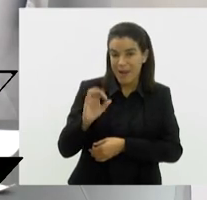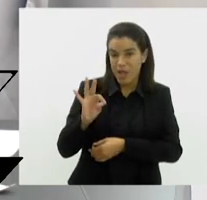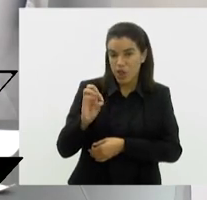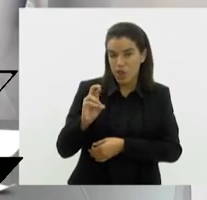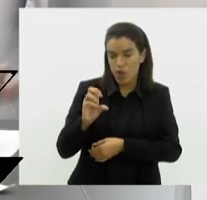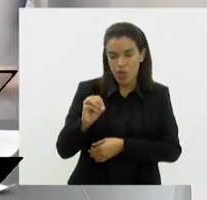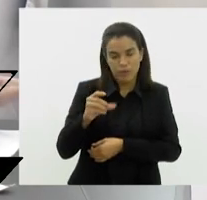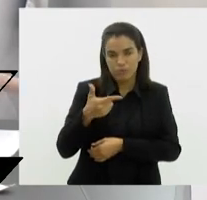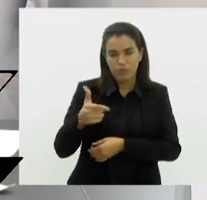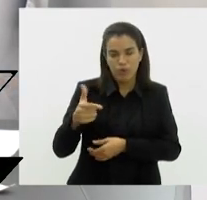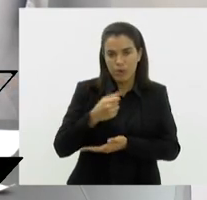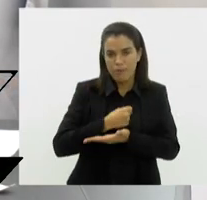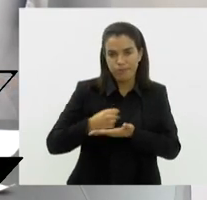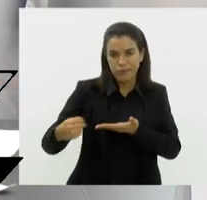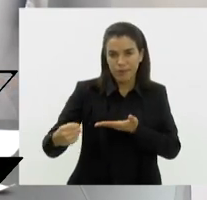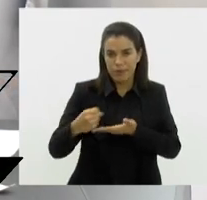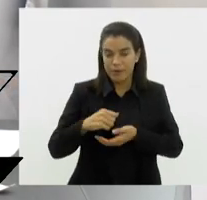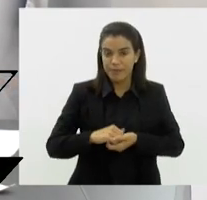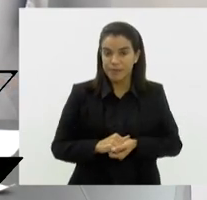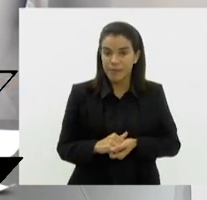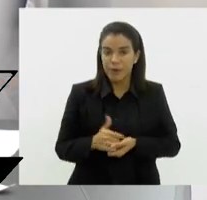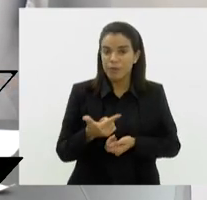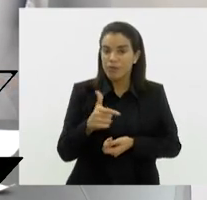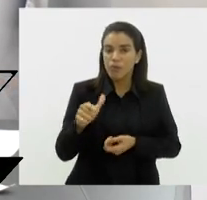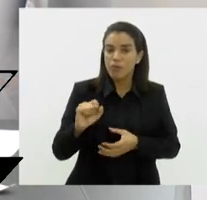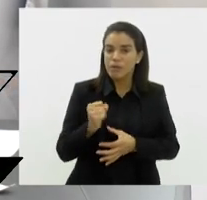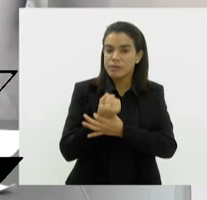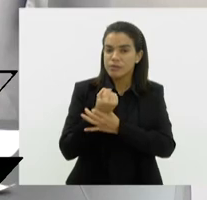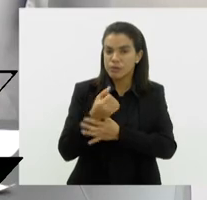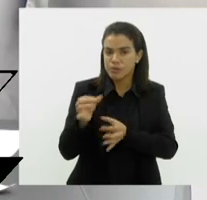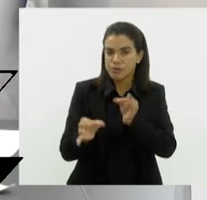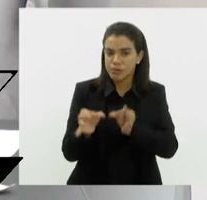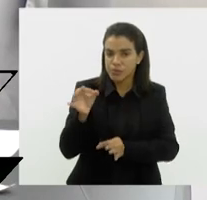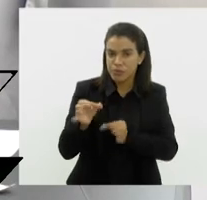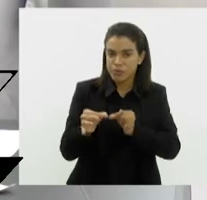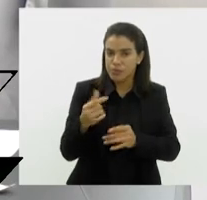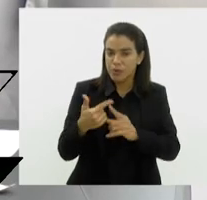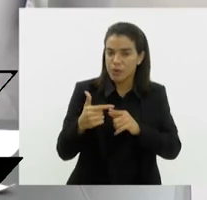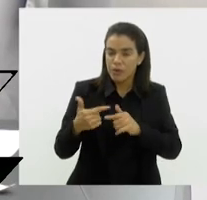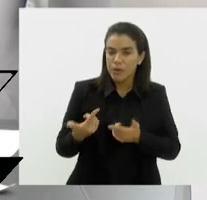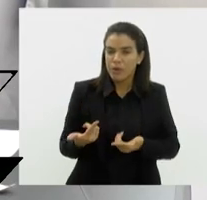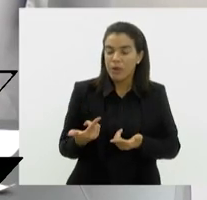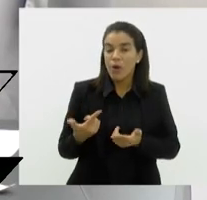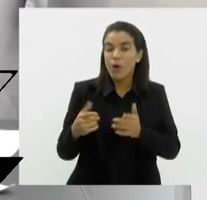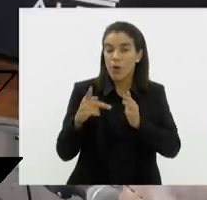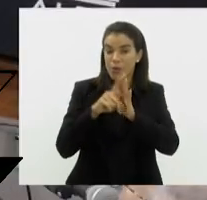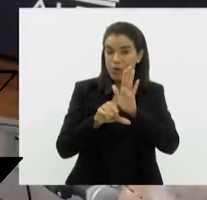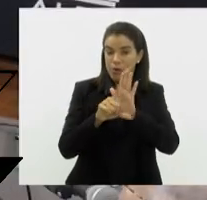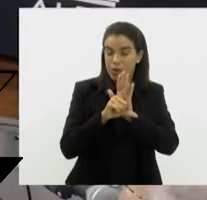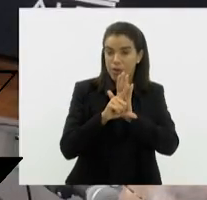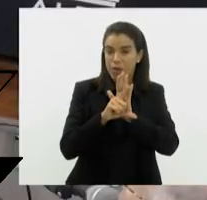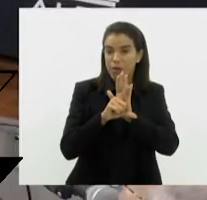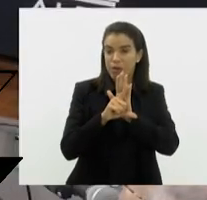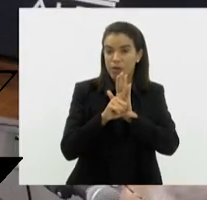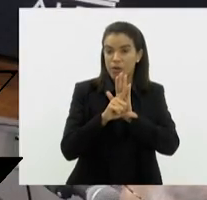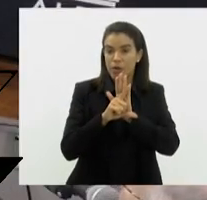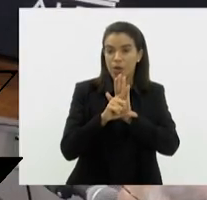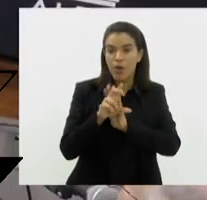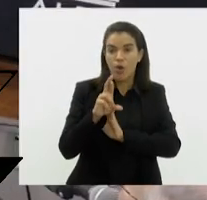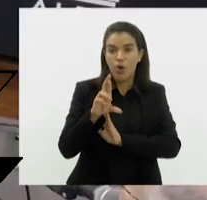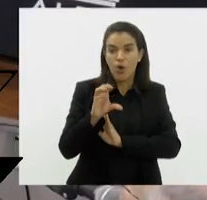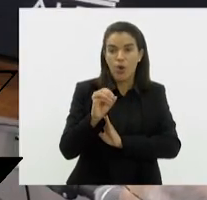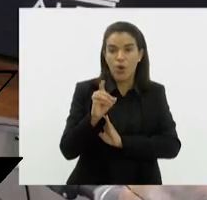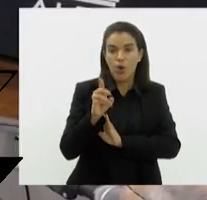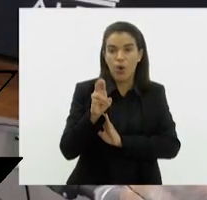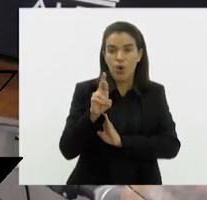prescrição. Senão traz uma insegurança jurídica tremenda. Você tem o direito e não executou. O projeto de lei do presidente Rodrigo Bacelar. Você